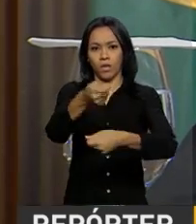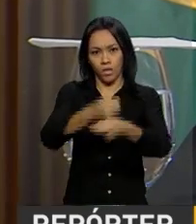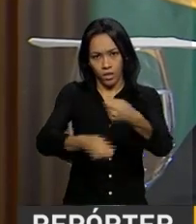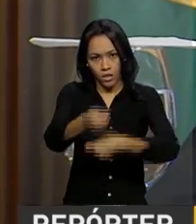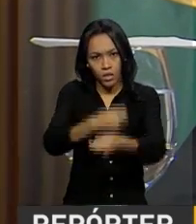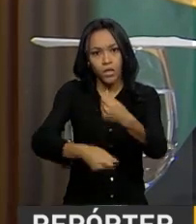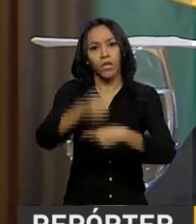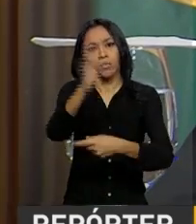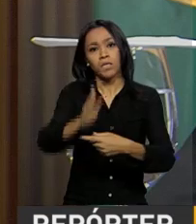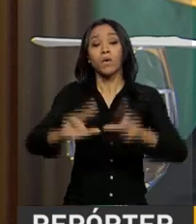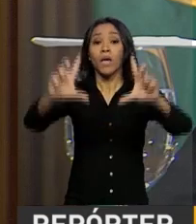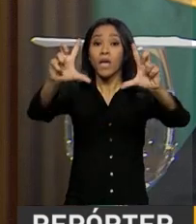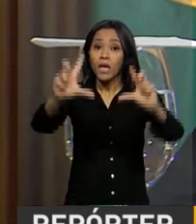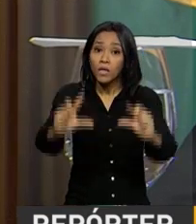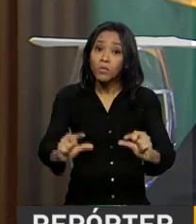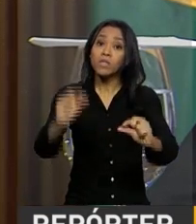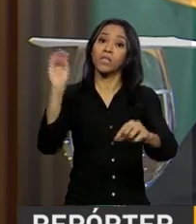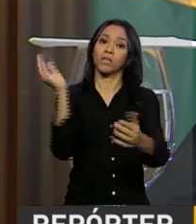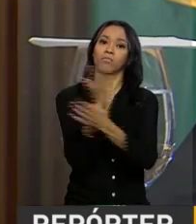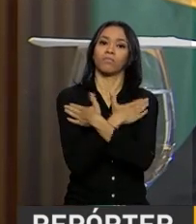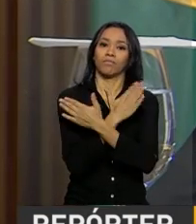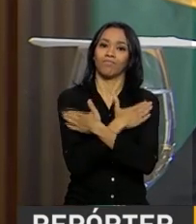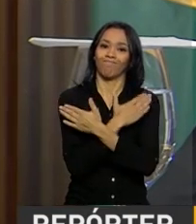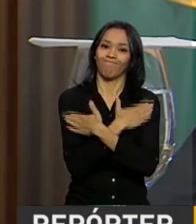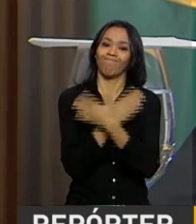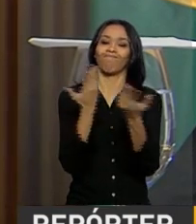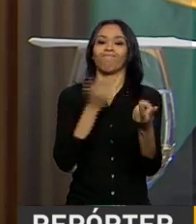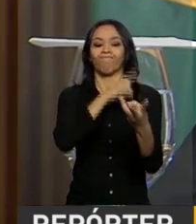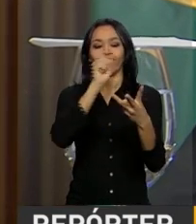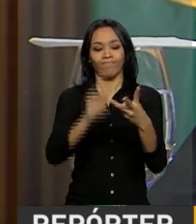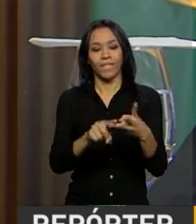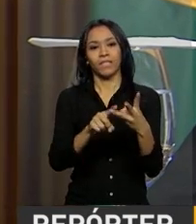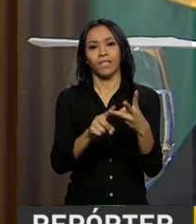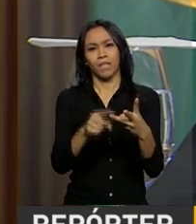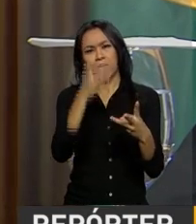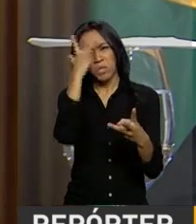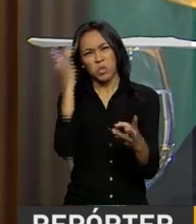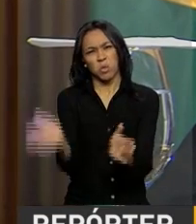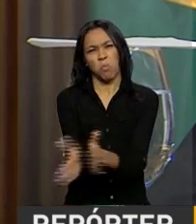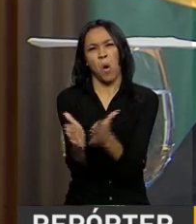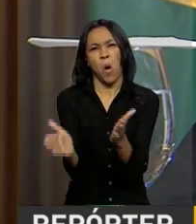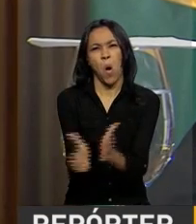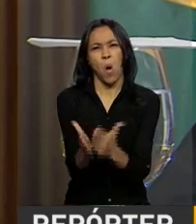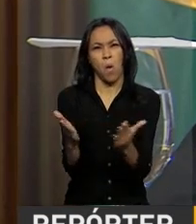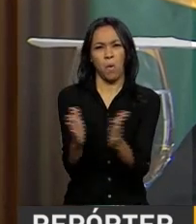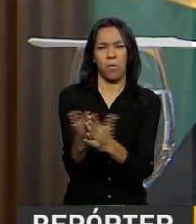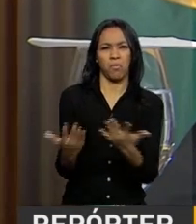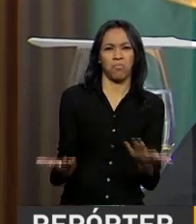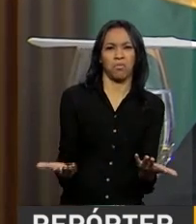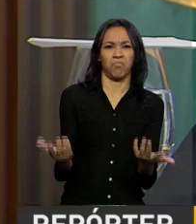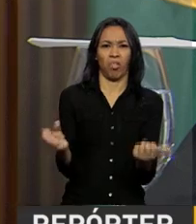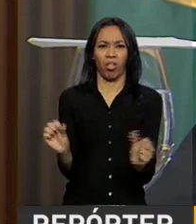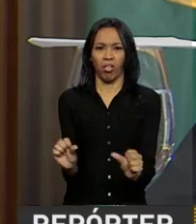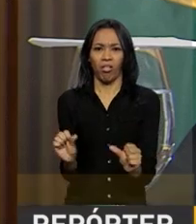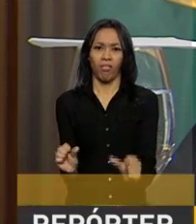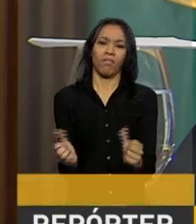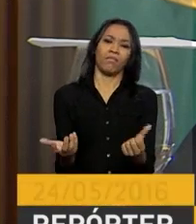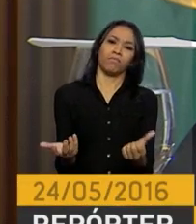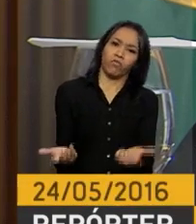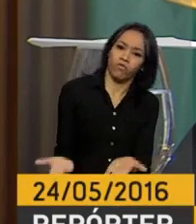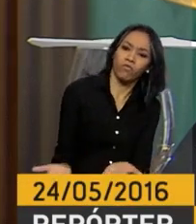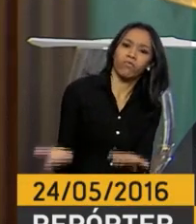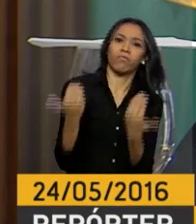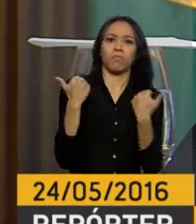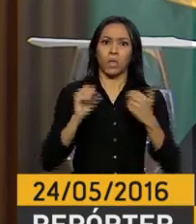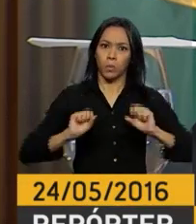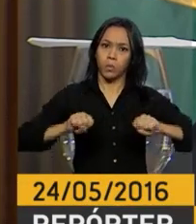o desemprego, terceiro, alçar ainda aqueles que estão na pobreza absoluta à condição de classe média, e com